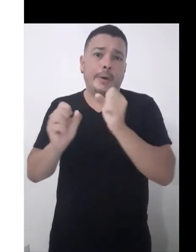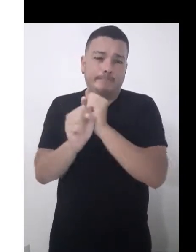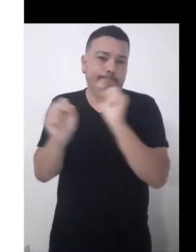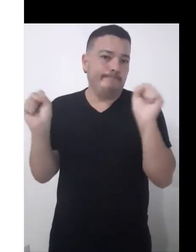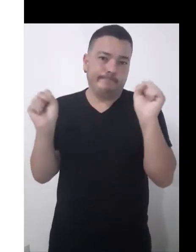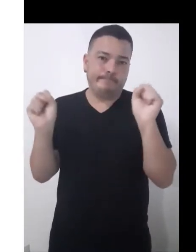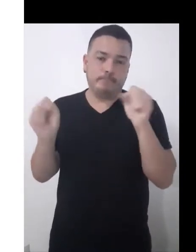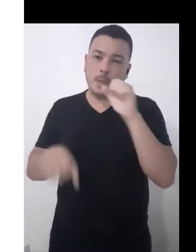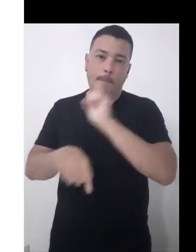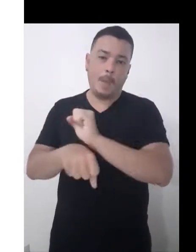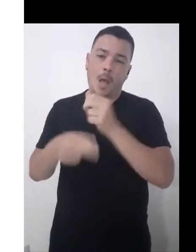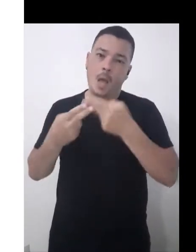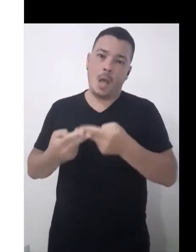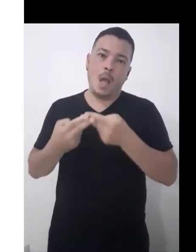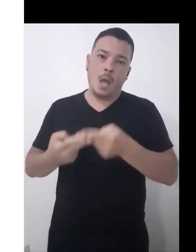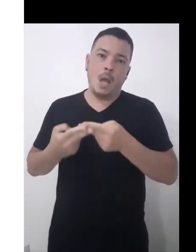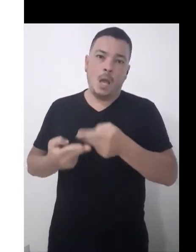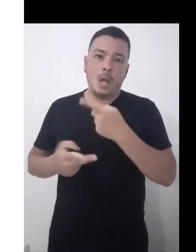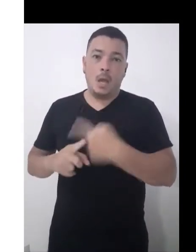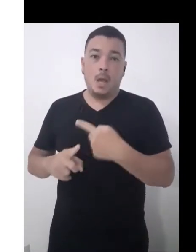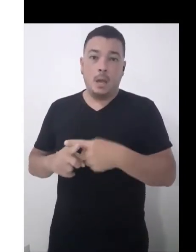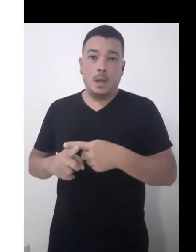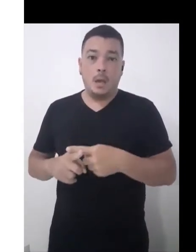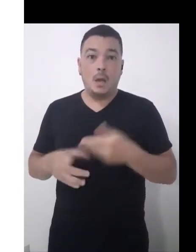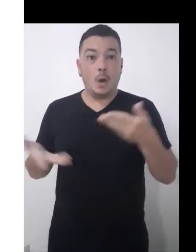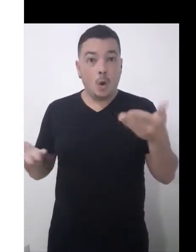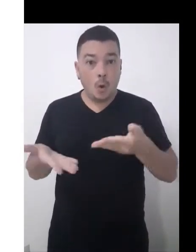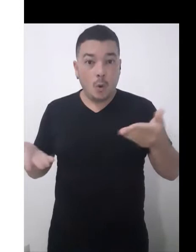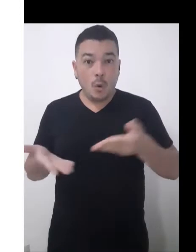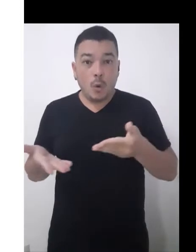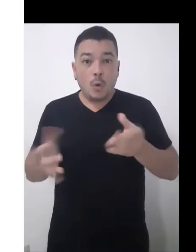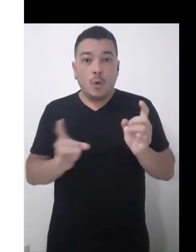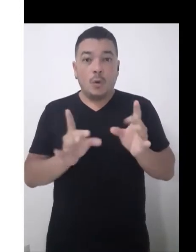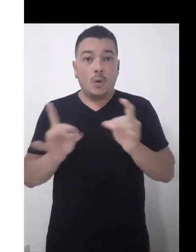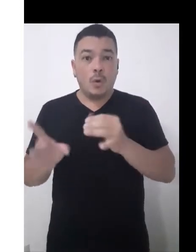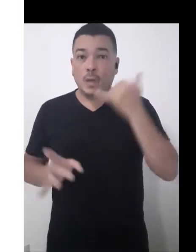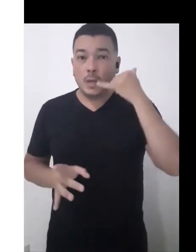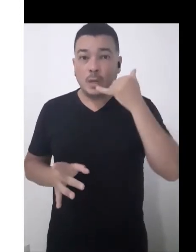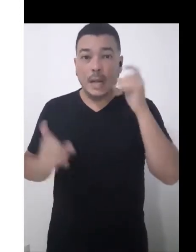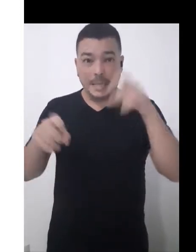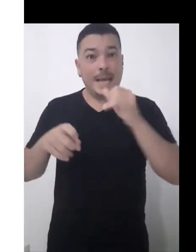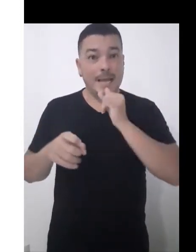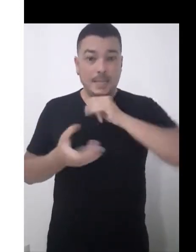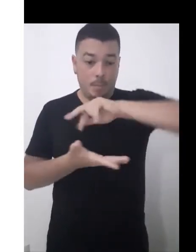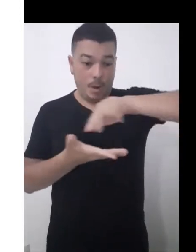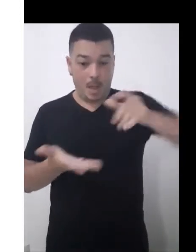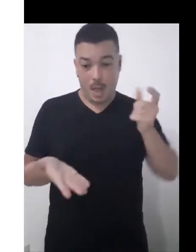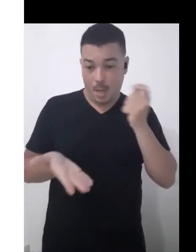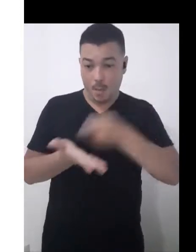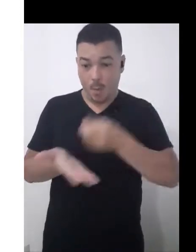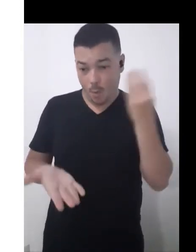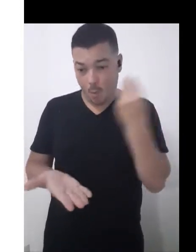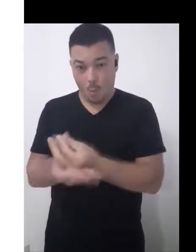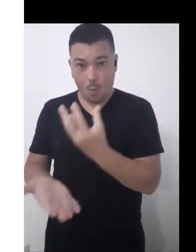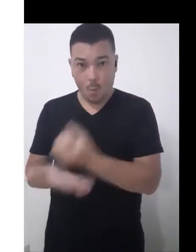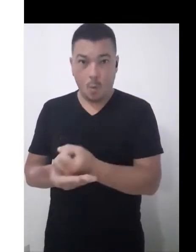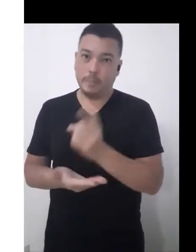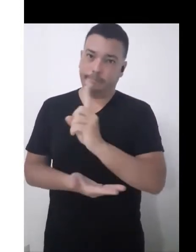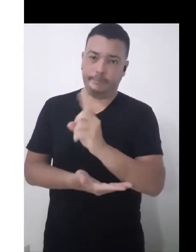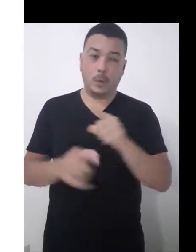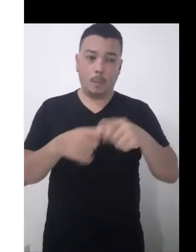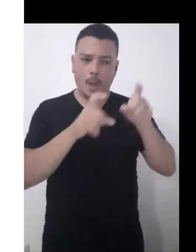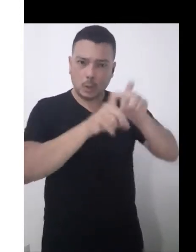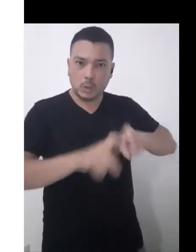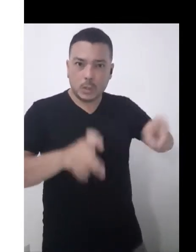O smartphone que faz mais sucesso comercialmente não é modular, eu não consigo instalar uma memória RAM nele. Mas nos casos de computador de mesa,